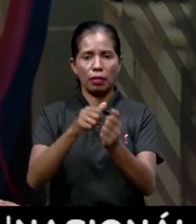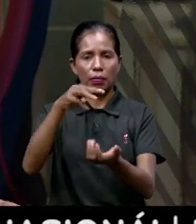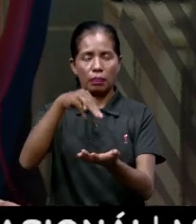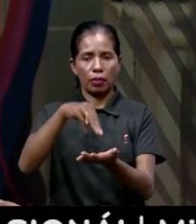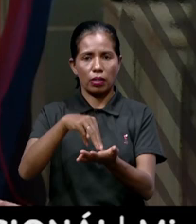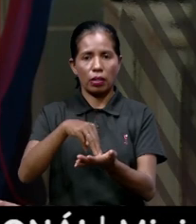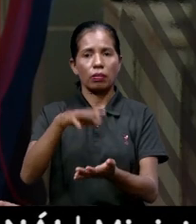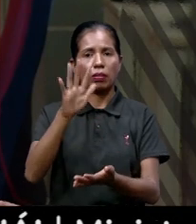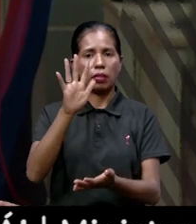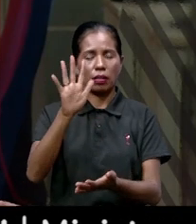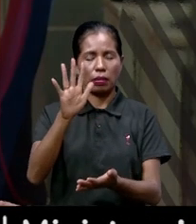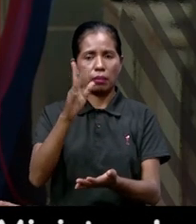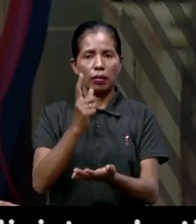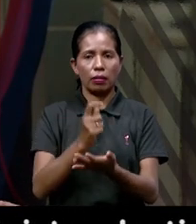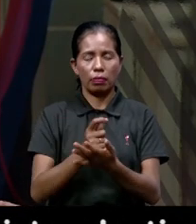lima.